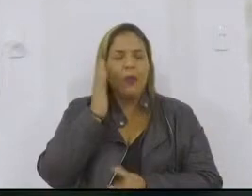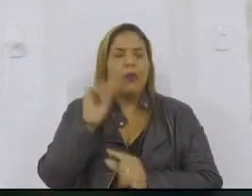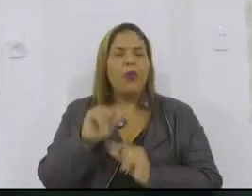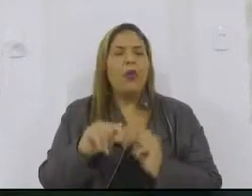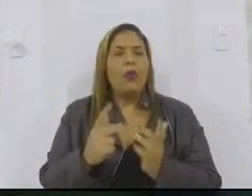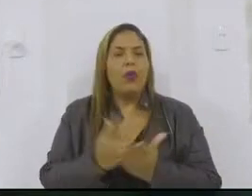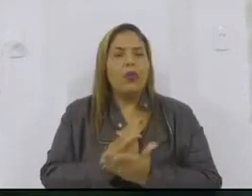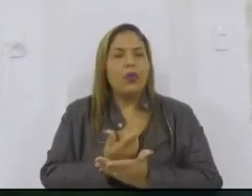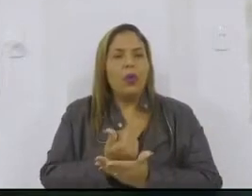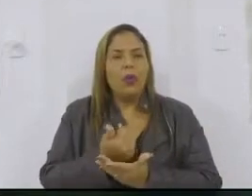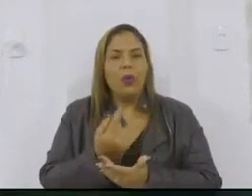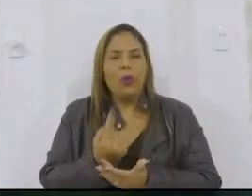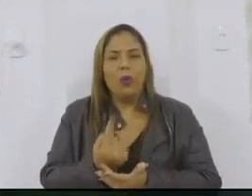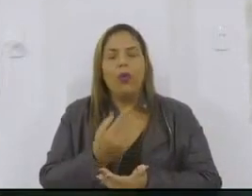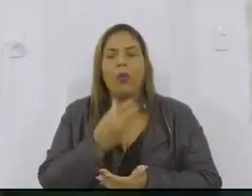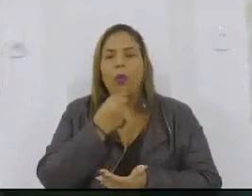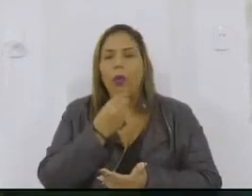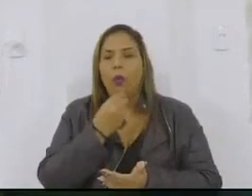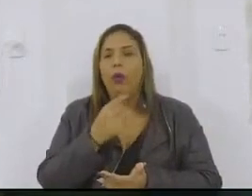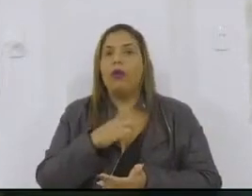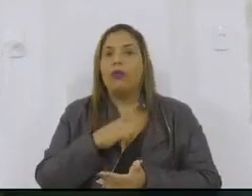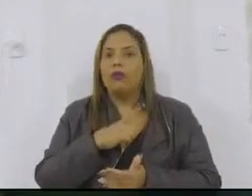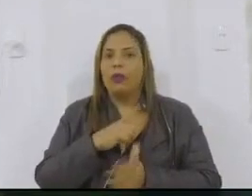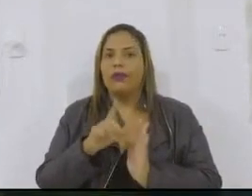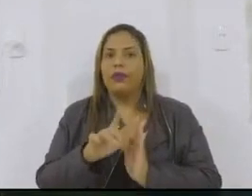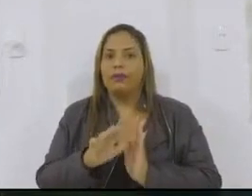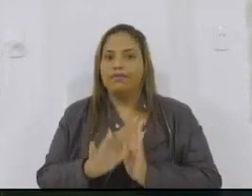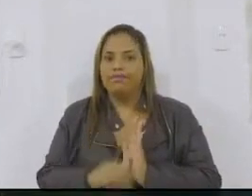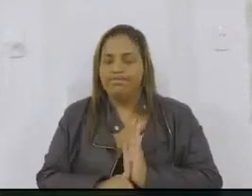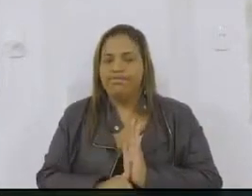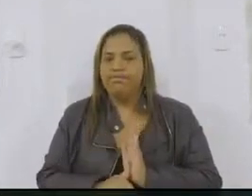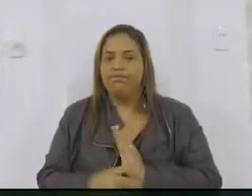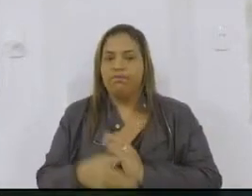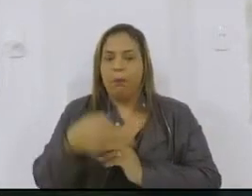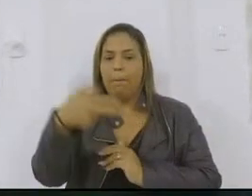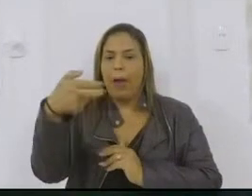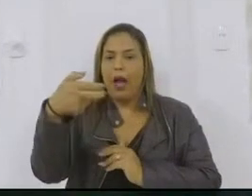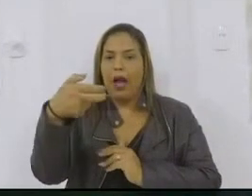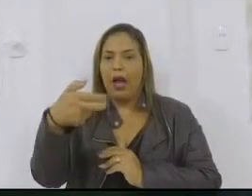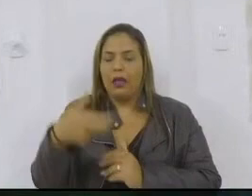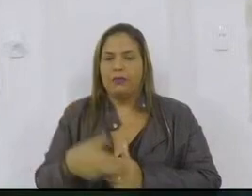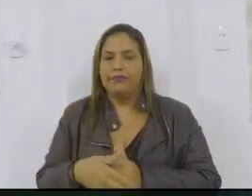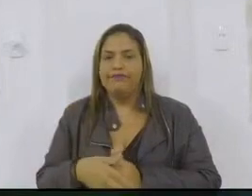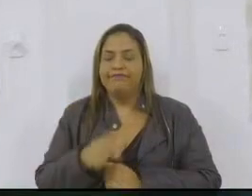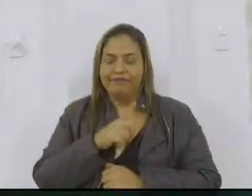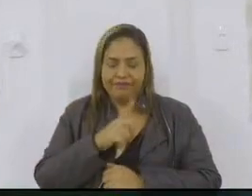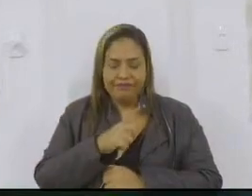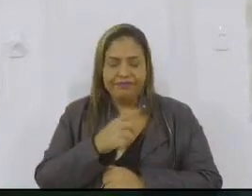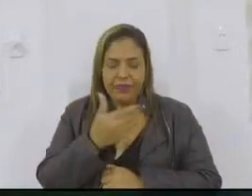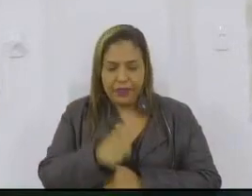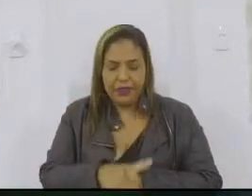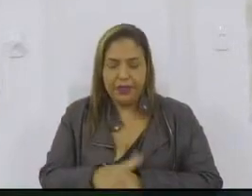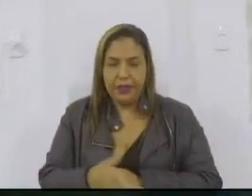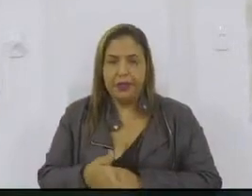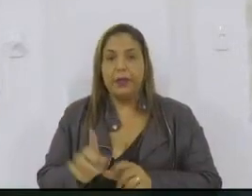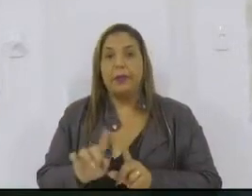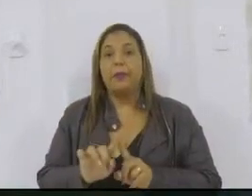né, vereador Serginho? Houve um assalto ali, houve uma situação bem desagradável ali, onde eu